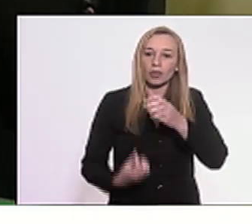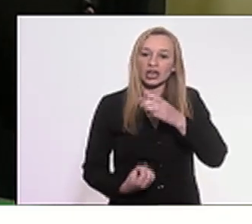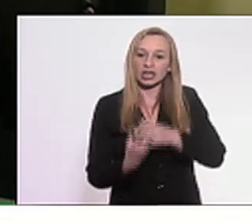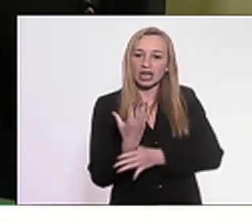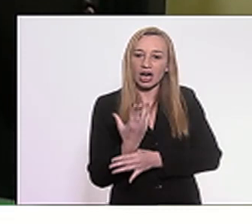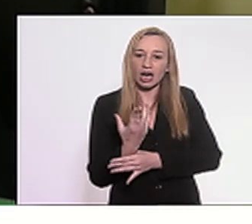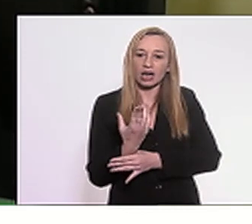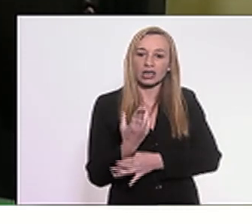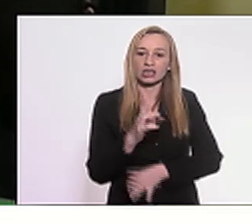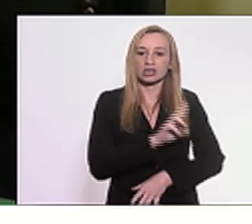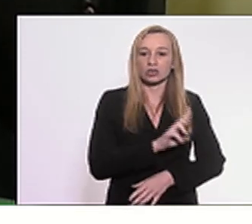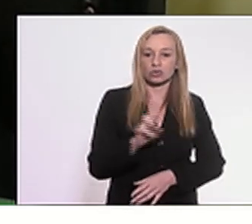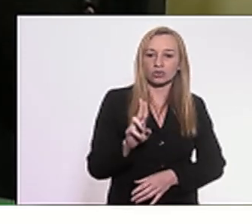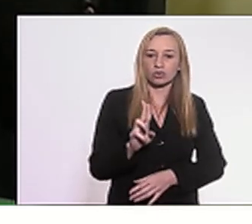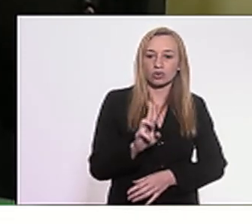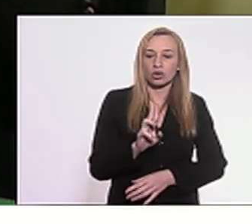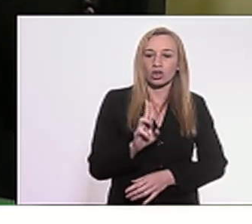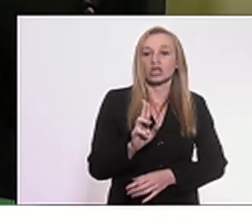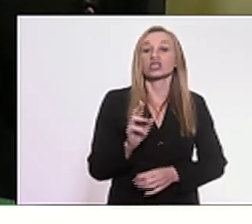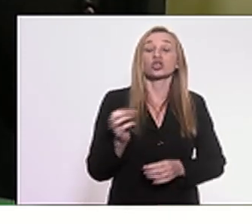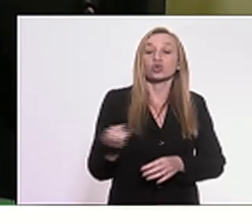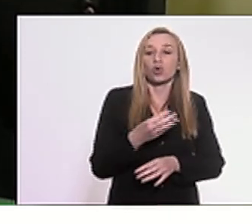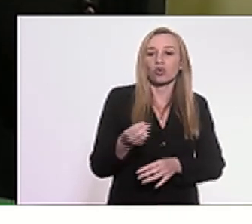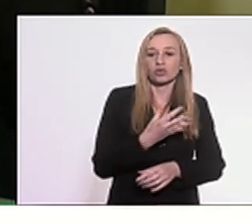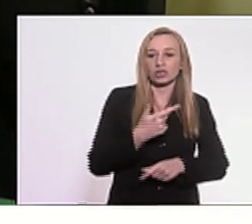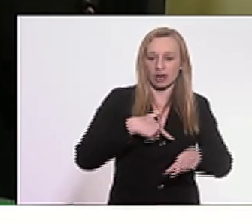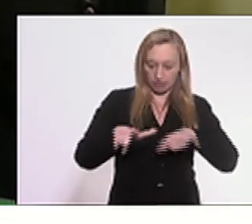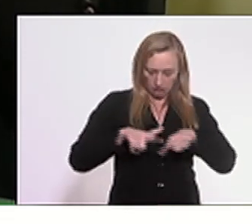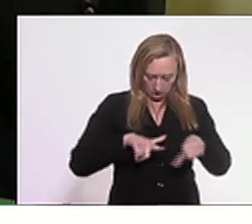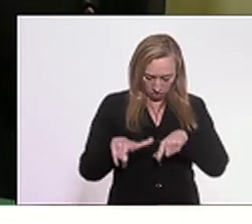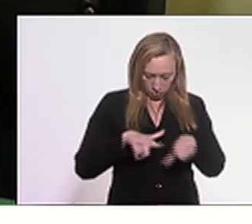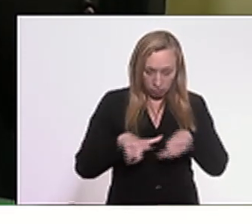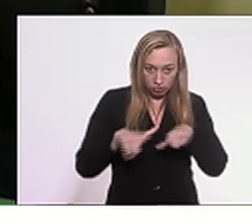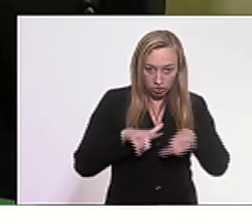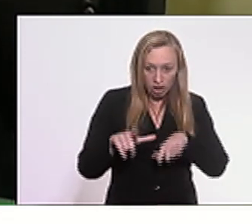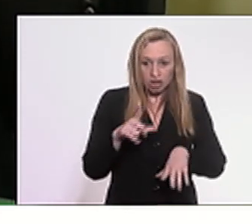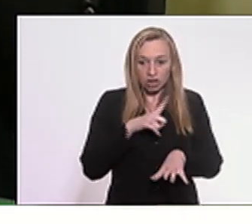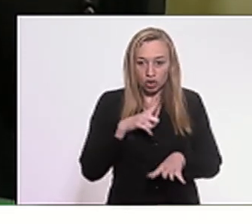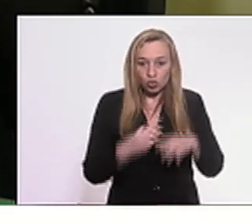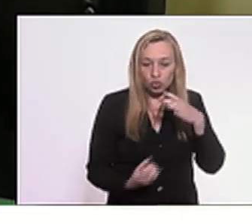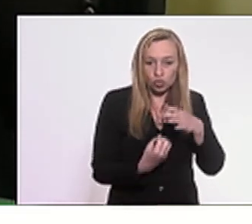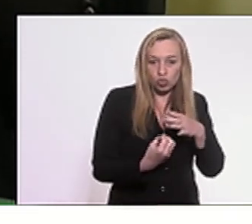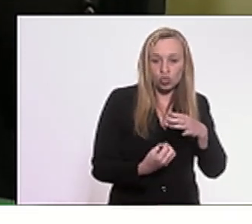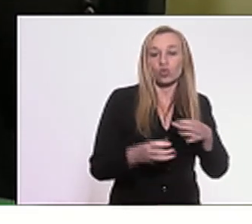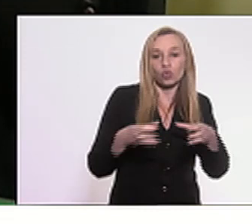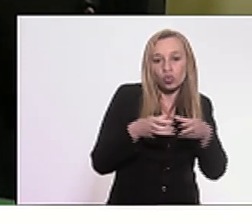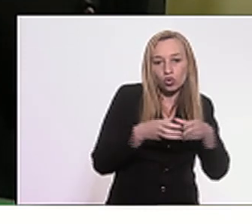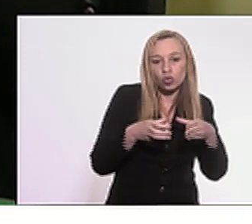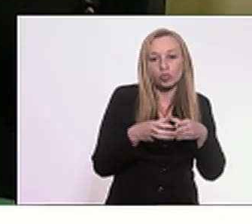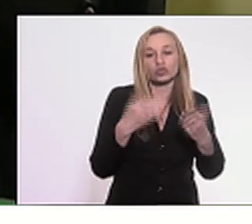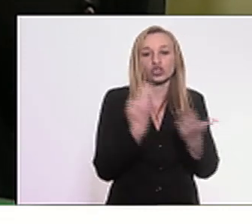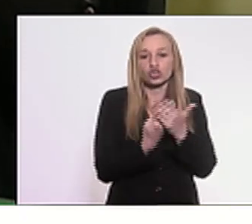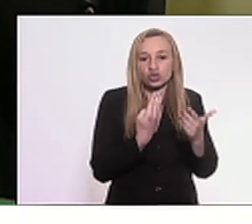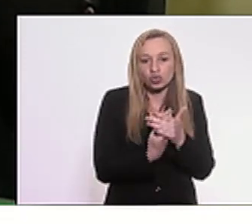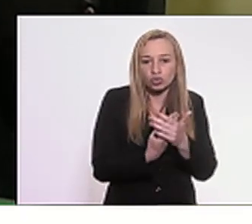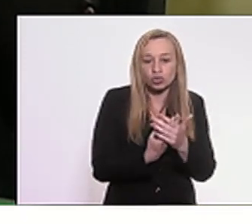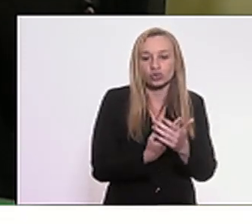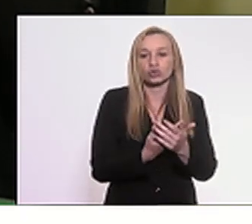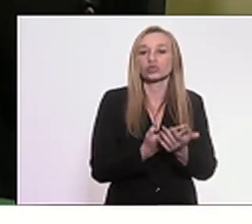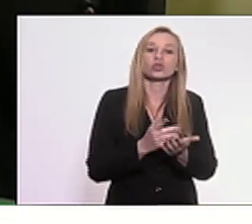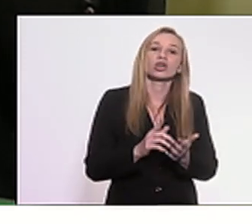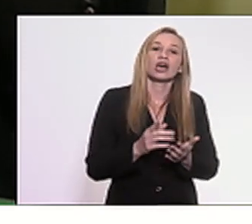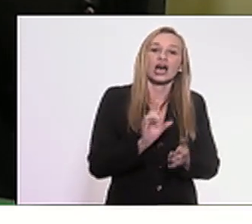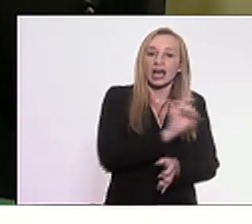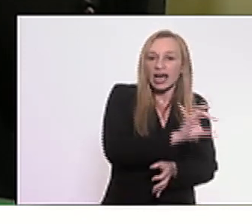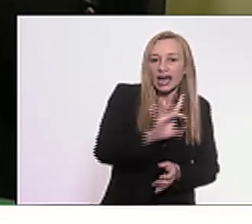novo regulamento. A gente já tem esse grupo de estudo, já está fazendo isso, só que cada ideia, né, qualquer